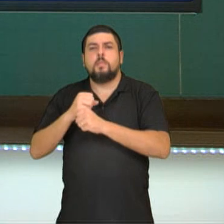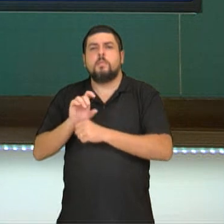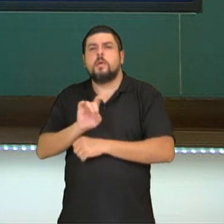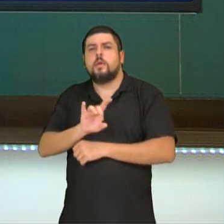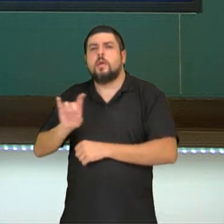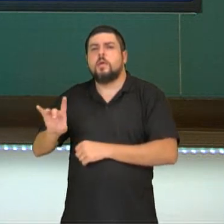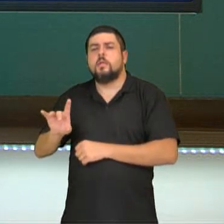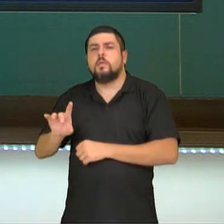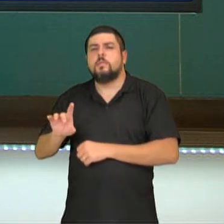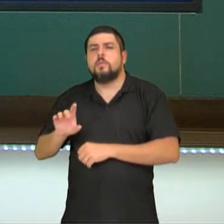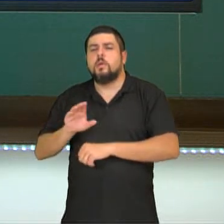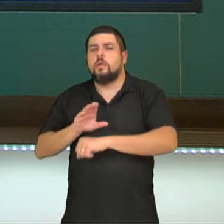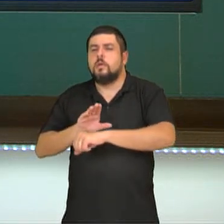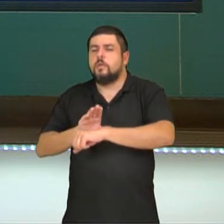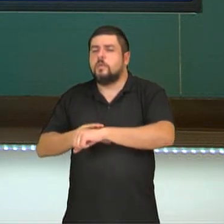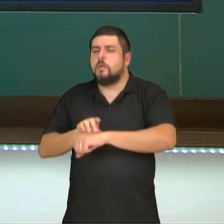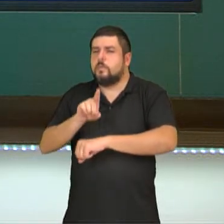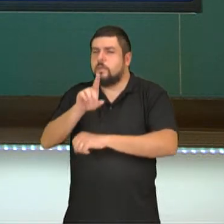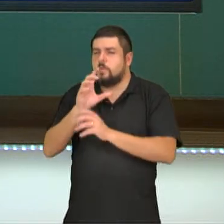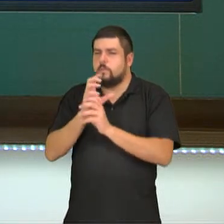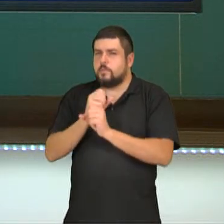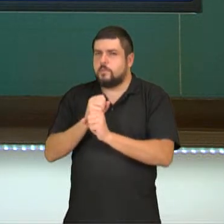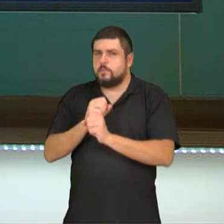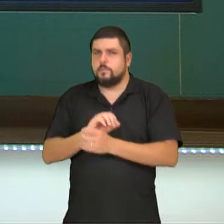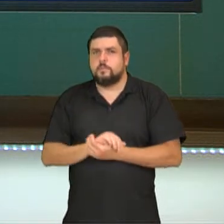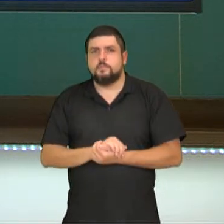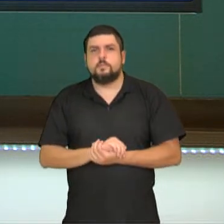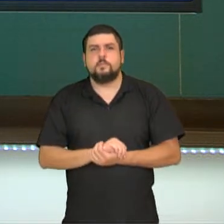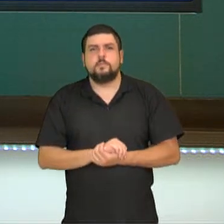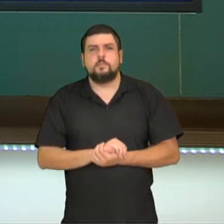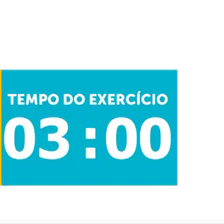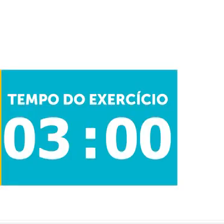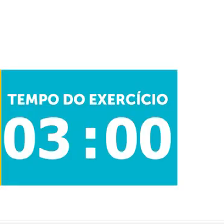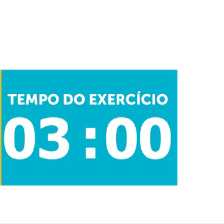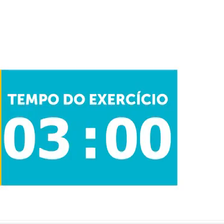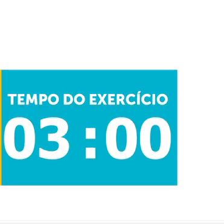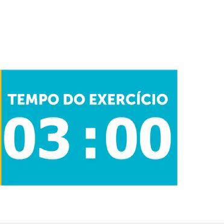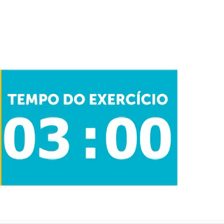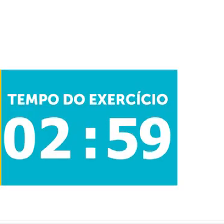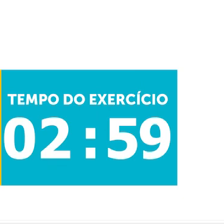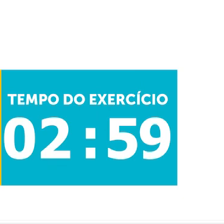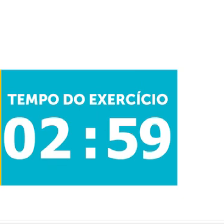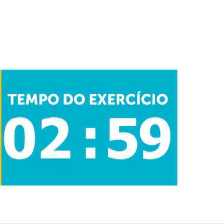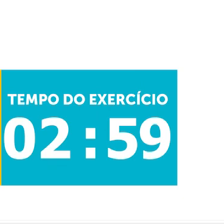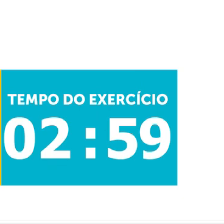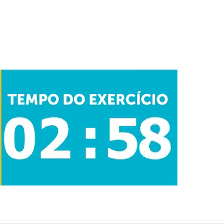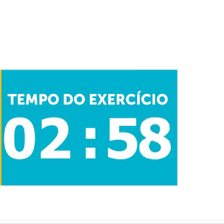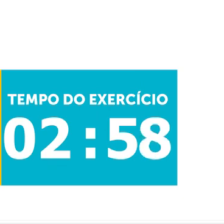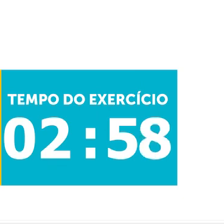esfera? Tempo para vocês responderem esse problema. Já voltamos, tá?